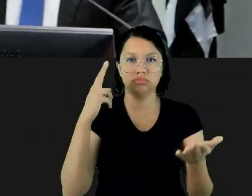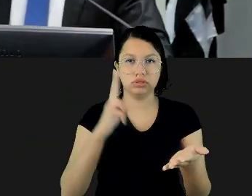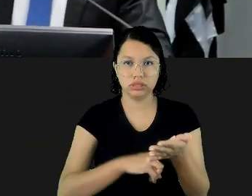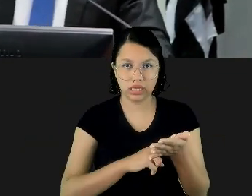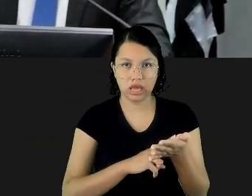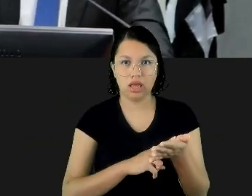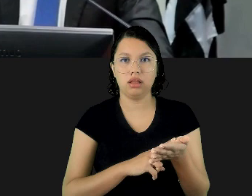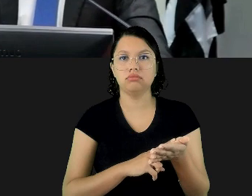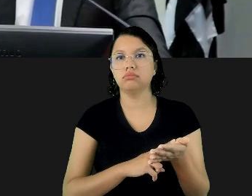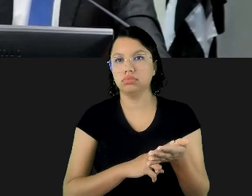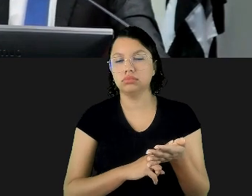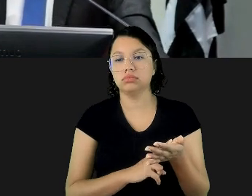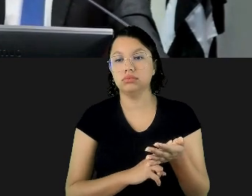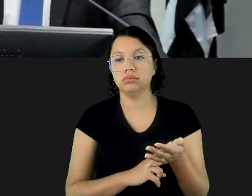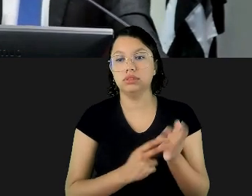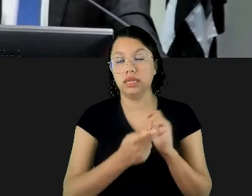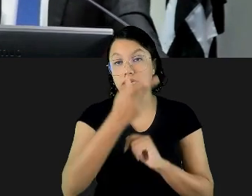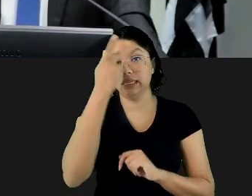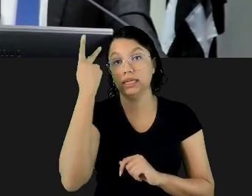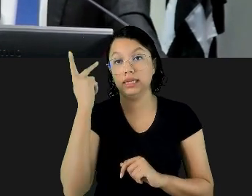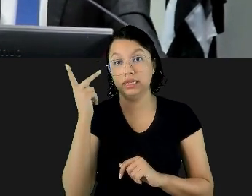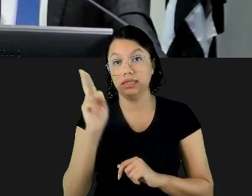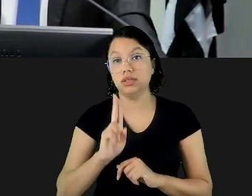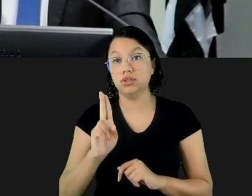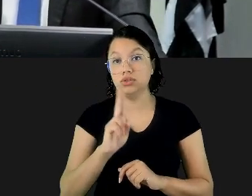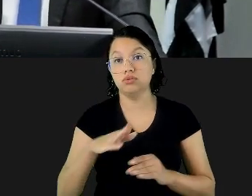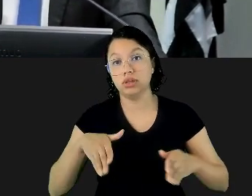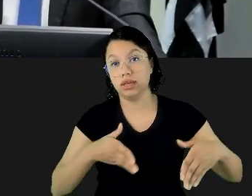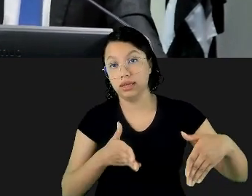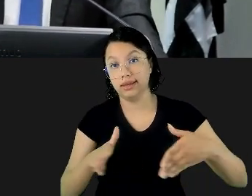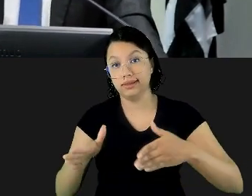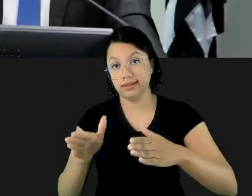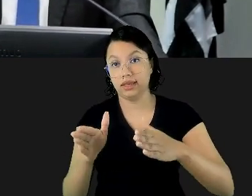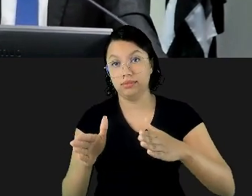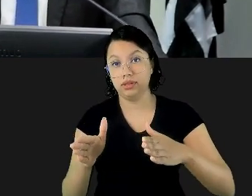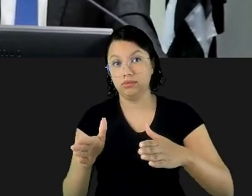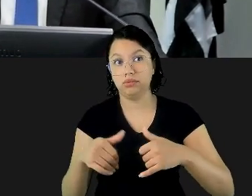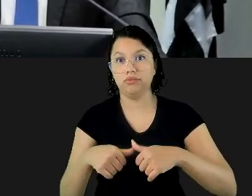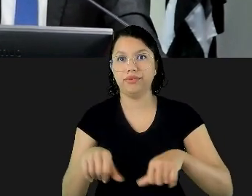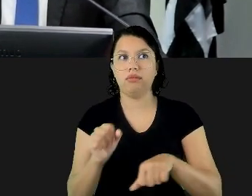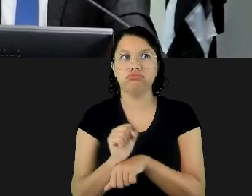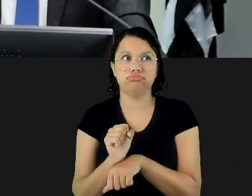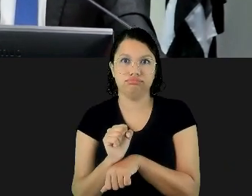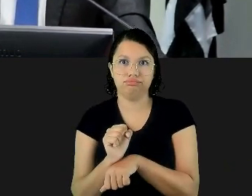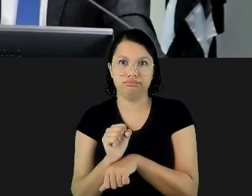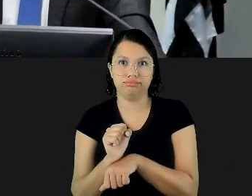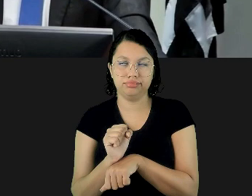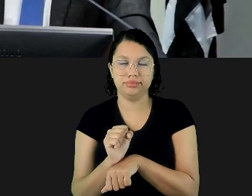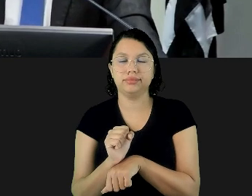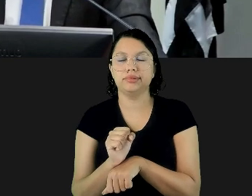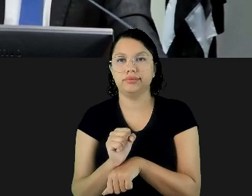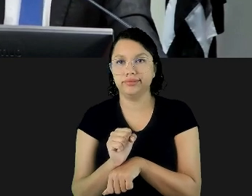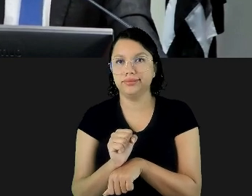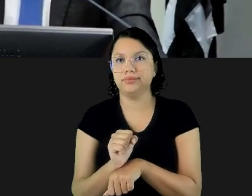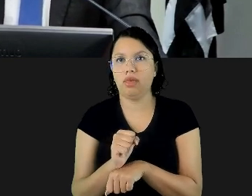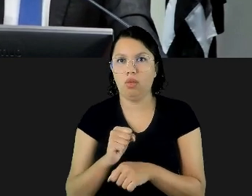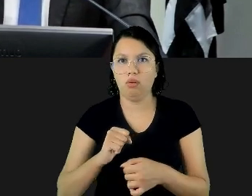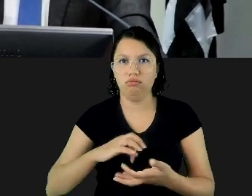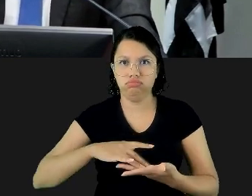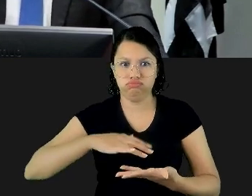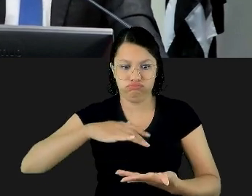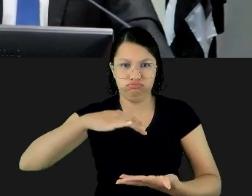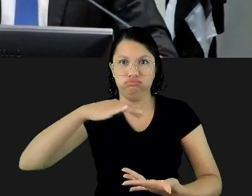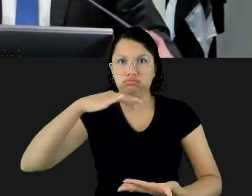aquele que usar esse traçado não ficar preso em burocracia, em situações que